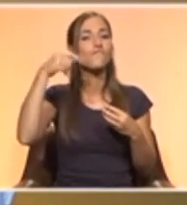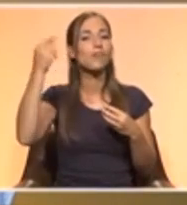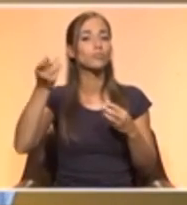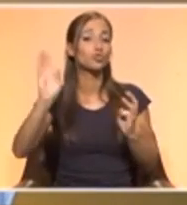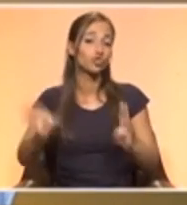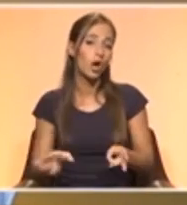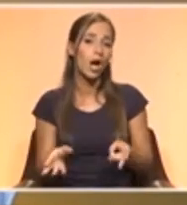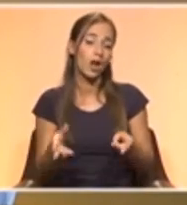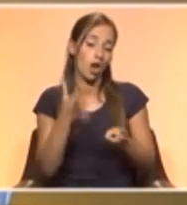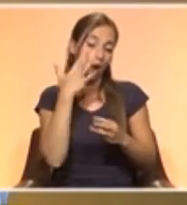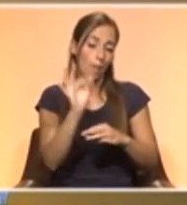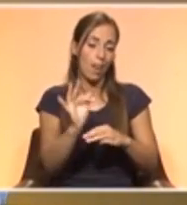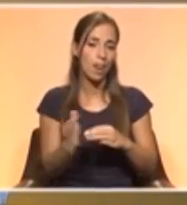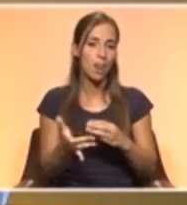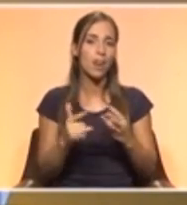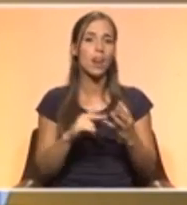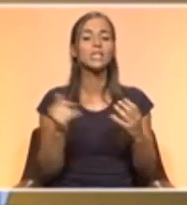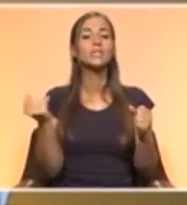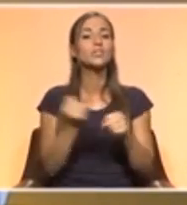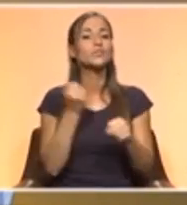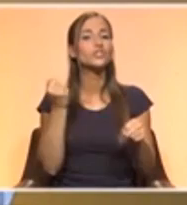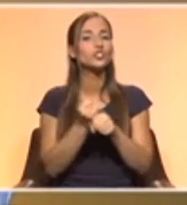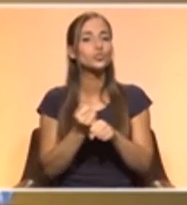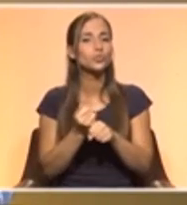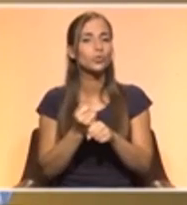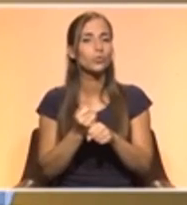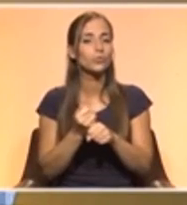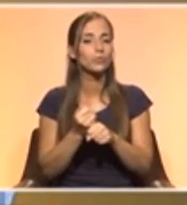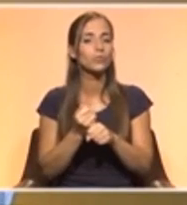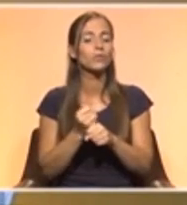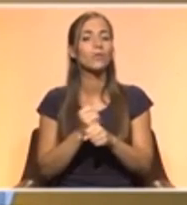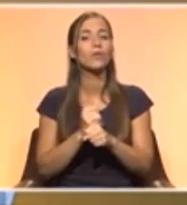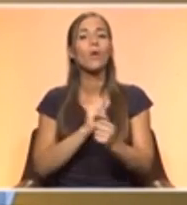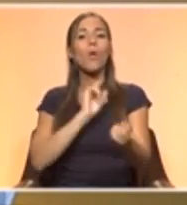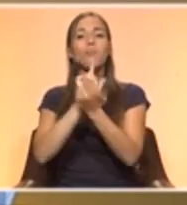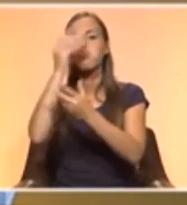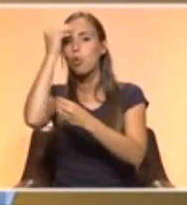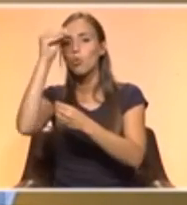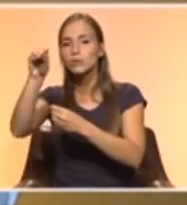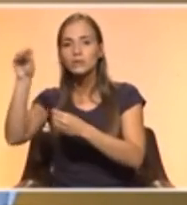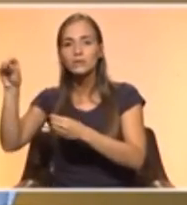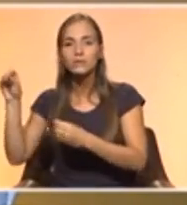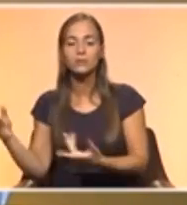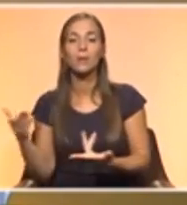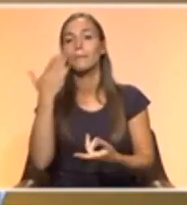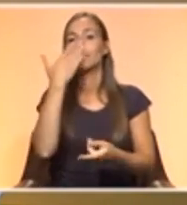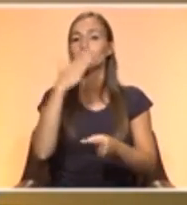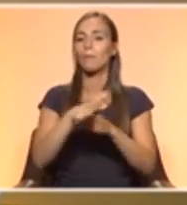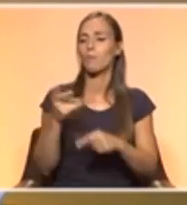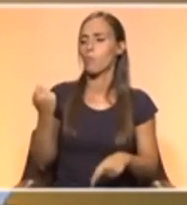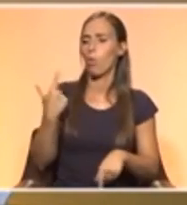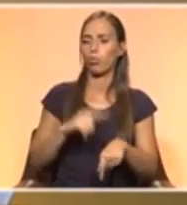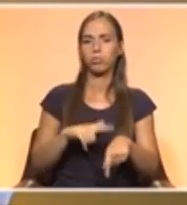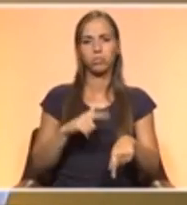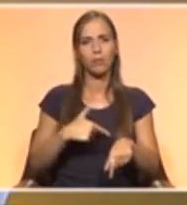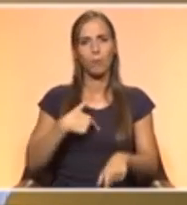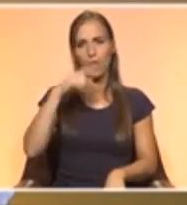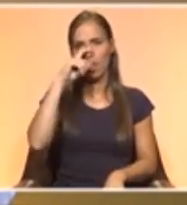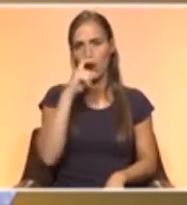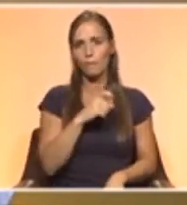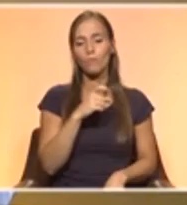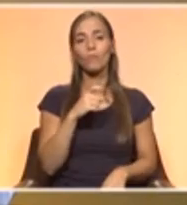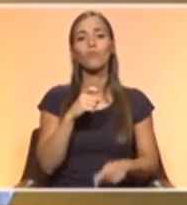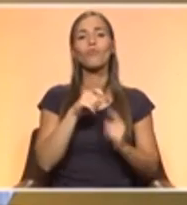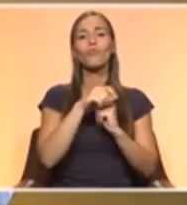natureza a os serviços prestação de serviços consultoria a por exemplo aind há pouco tempo lembro-me numa formação que